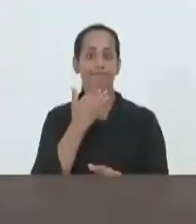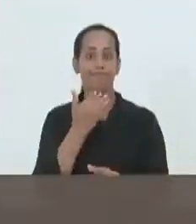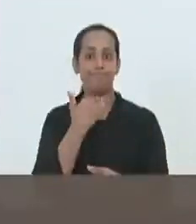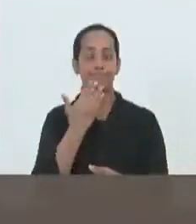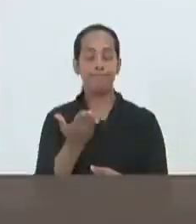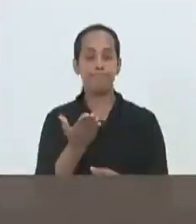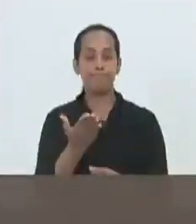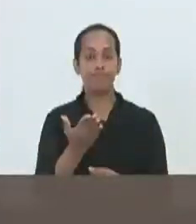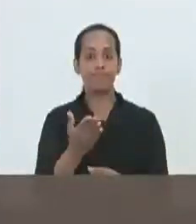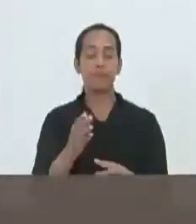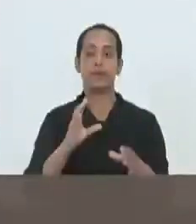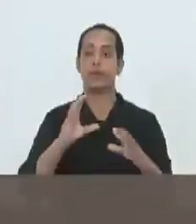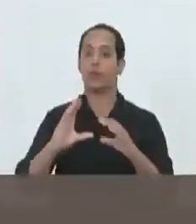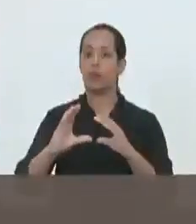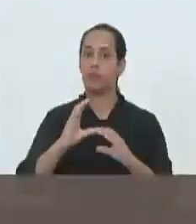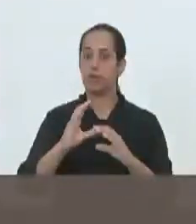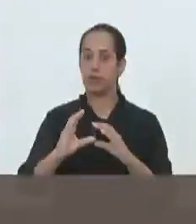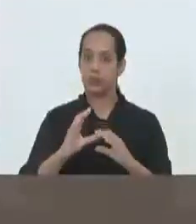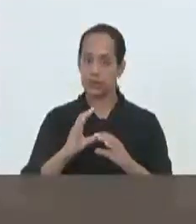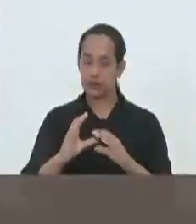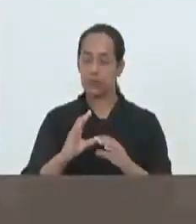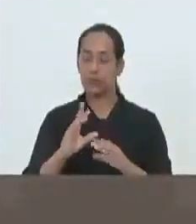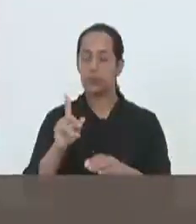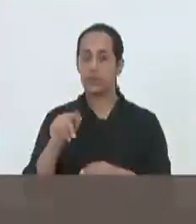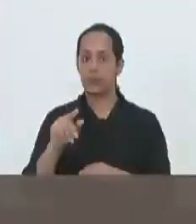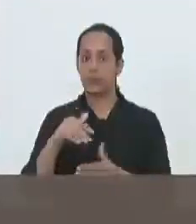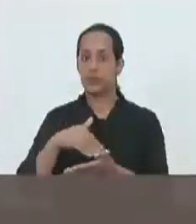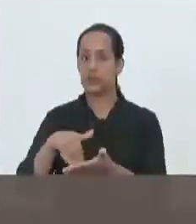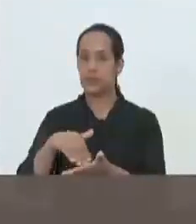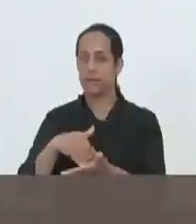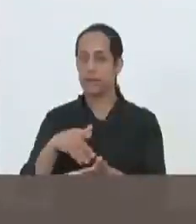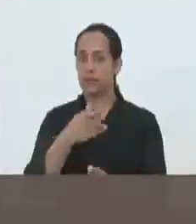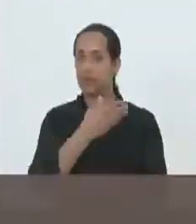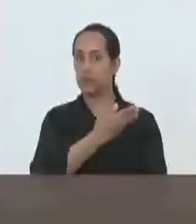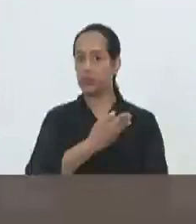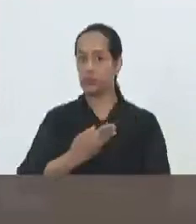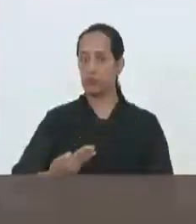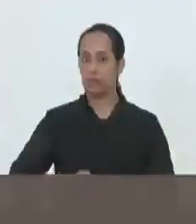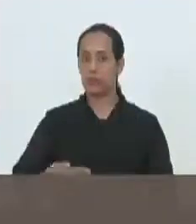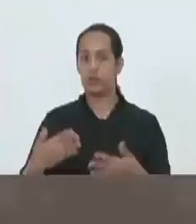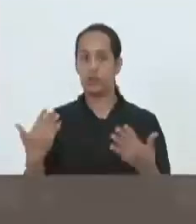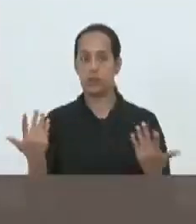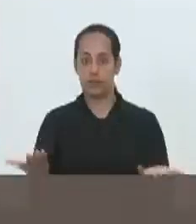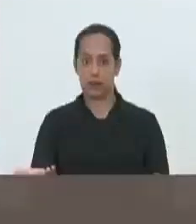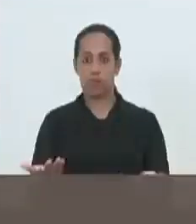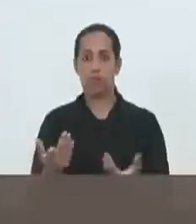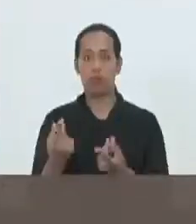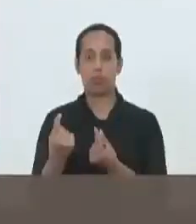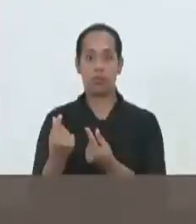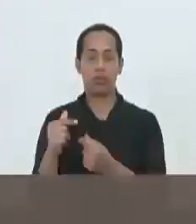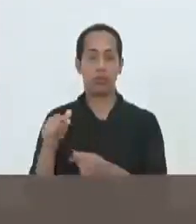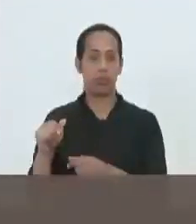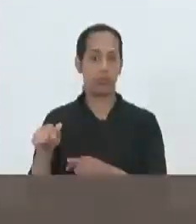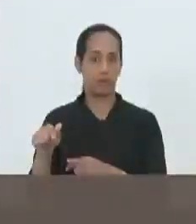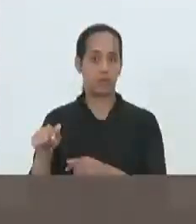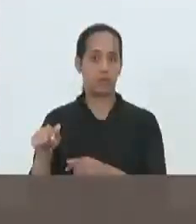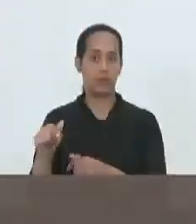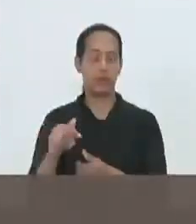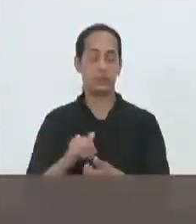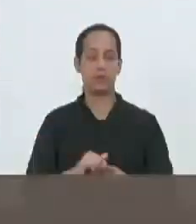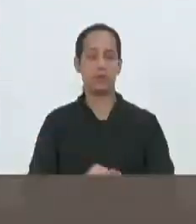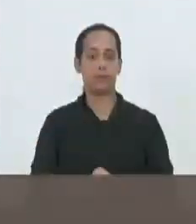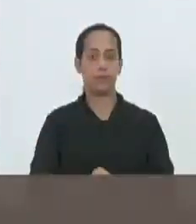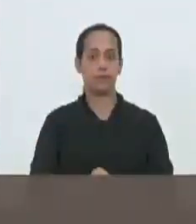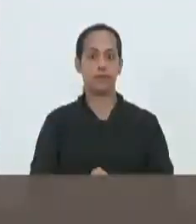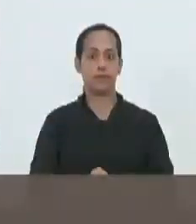de comunicação é da secretaria de governo Então os recursos ficam lá órgão 03 Secretaria de governo quando a gente fala do